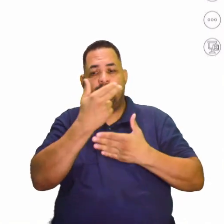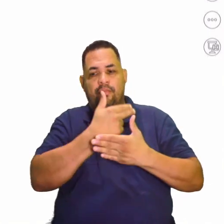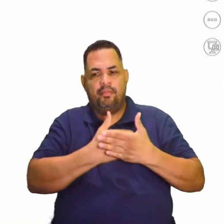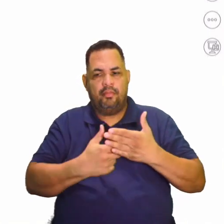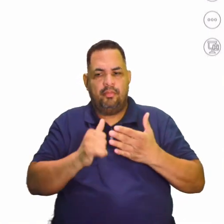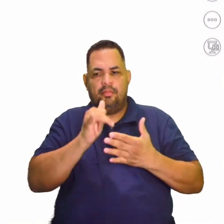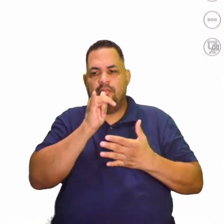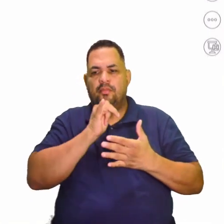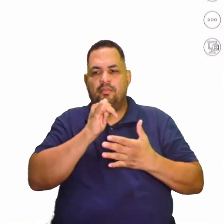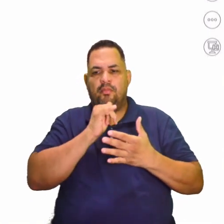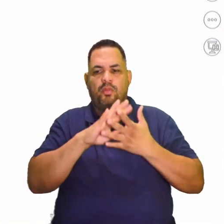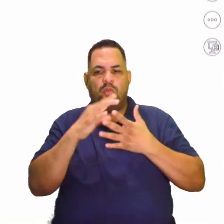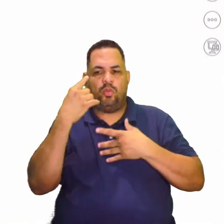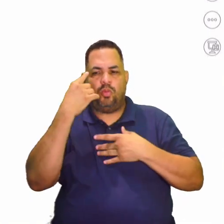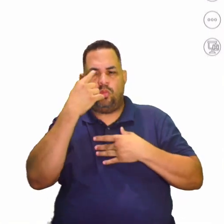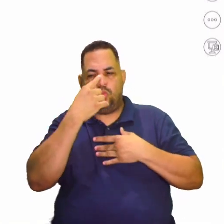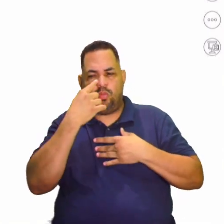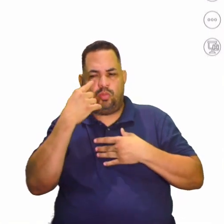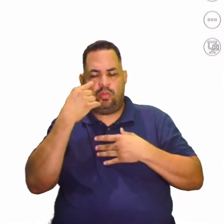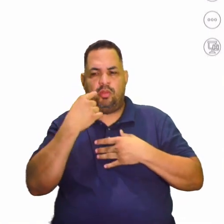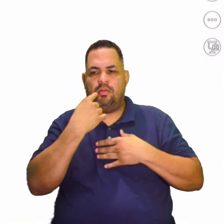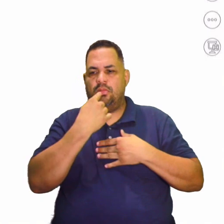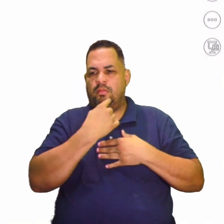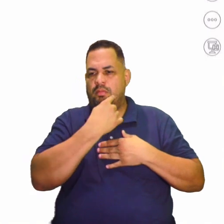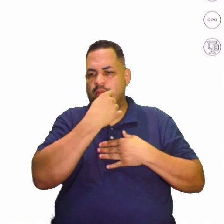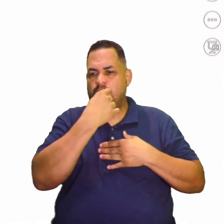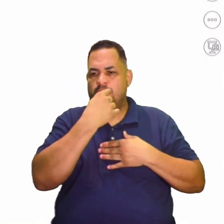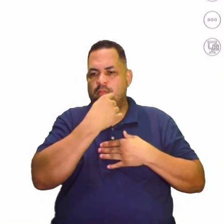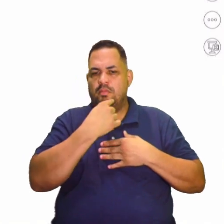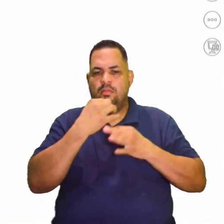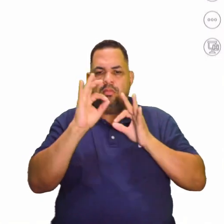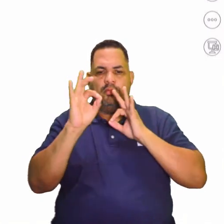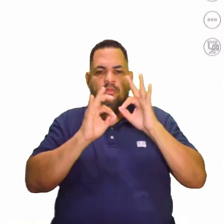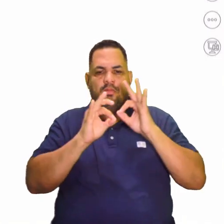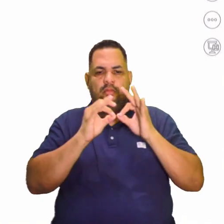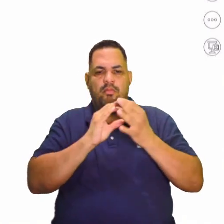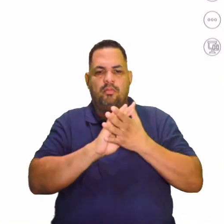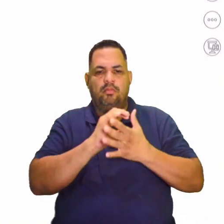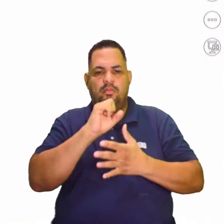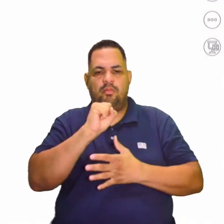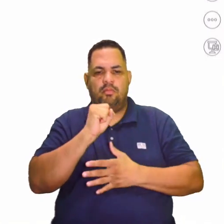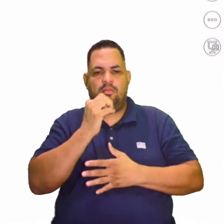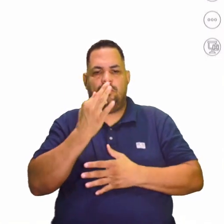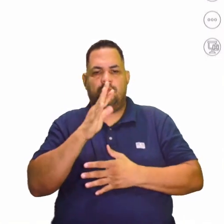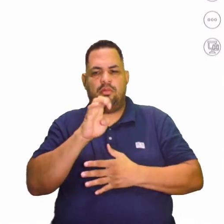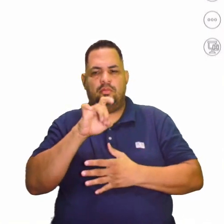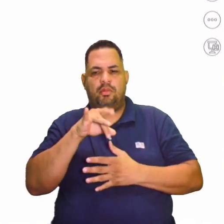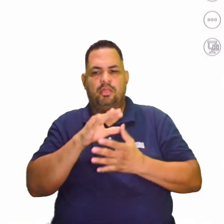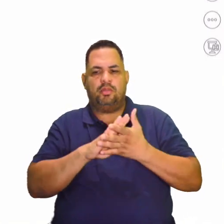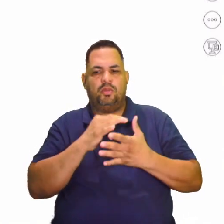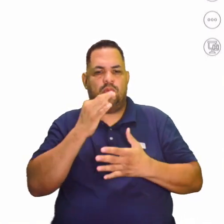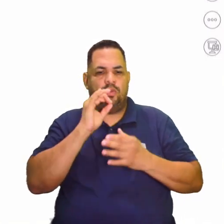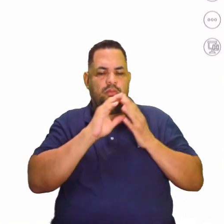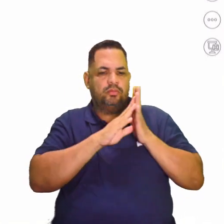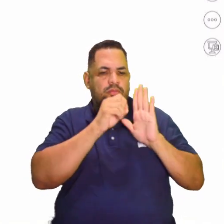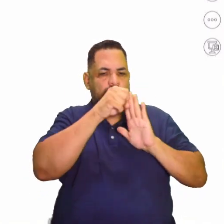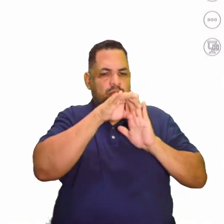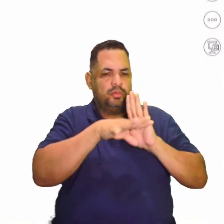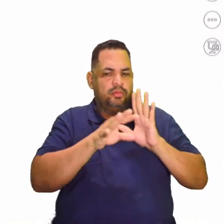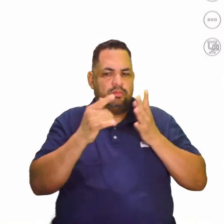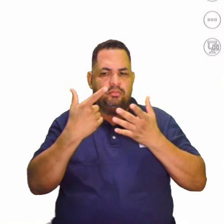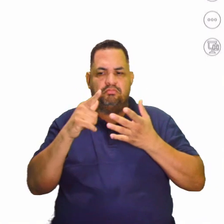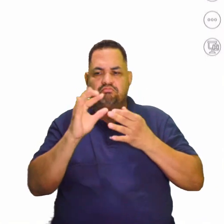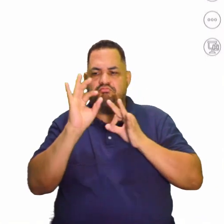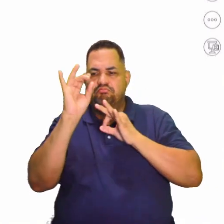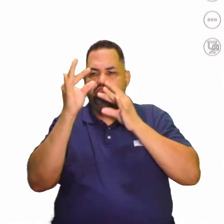desenhar, por exemplo, os olhos, a boca, em forma de esfumato, ou seja, uma sombra, né? Não havia ali um